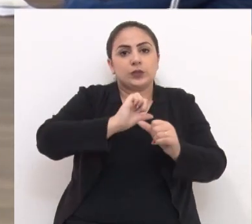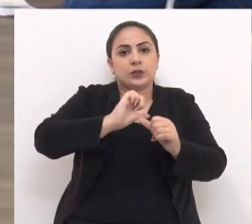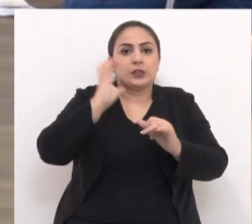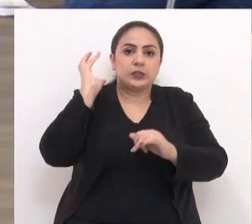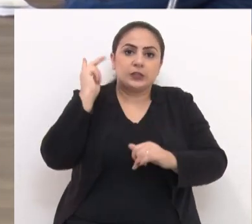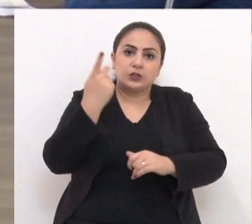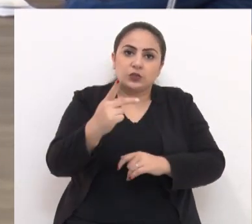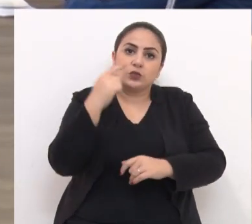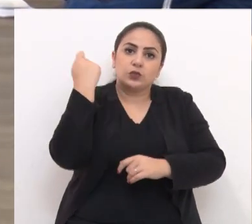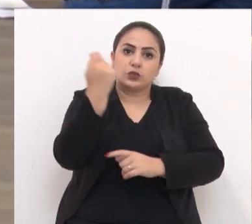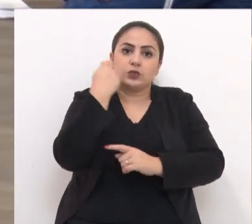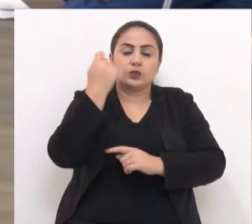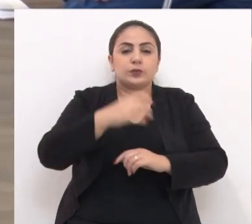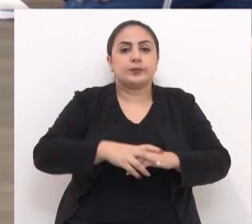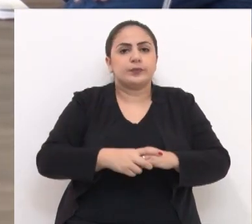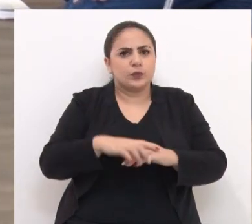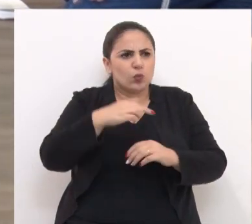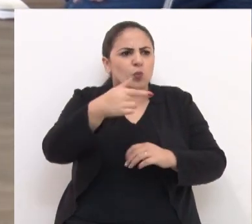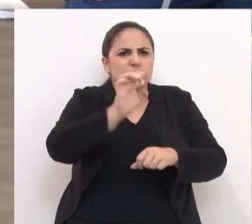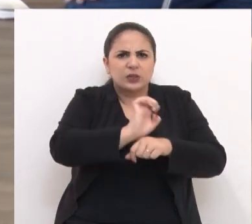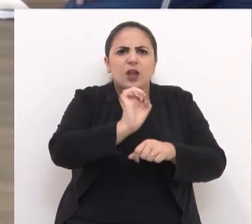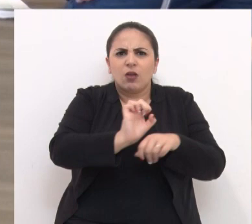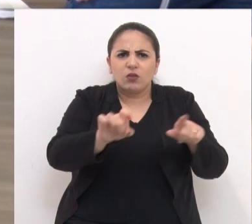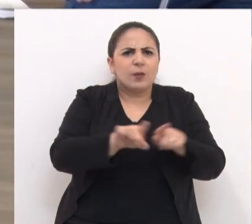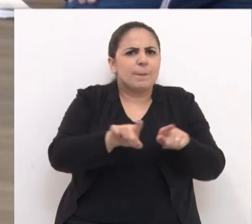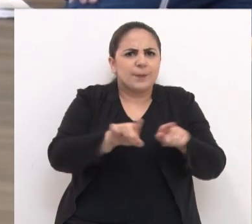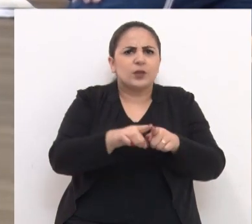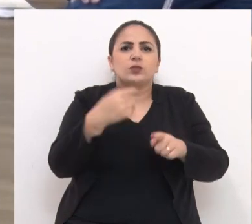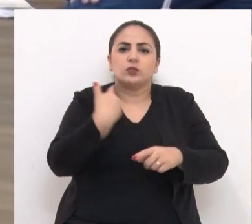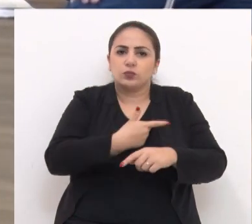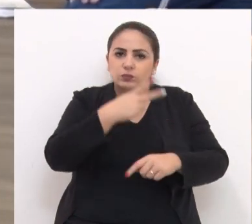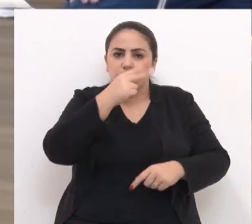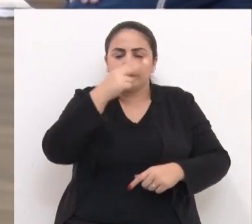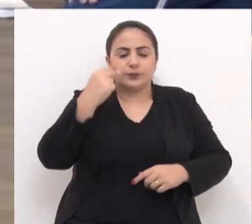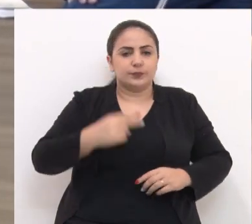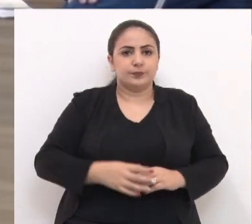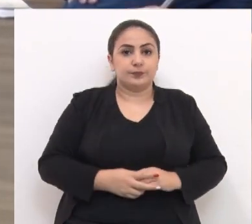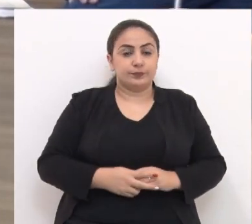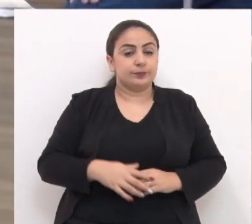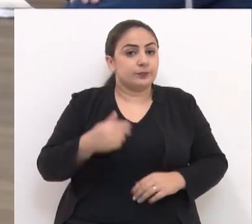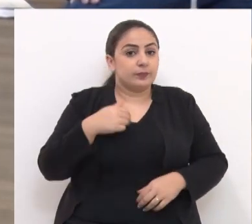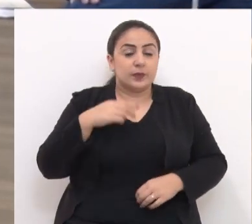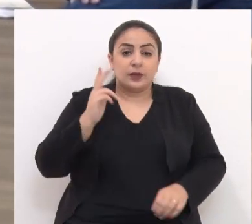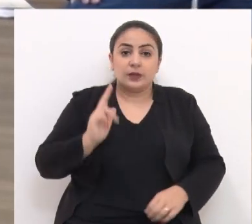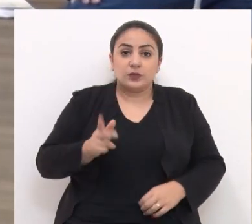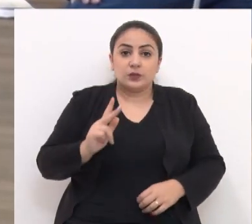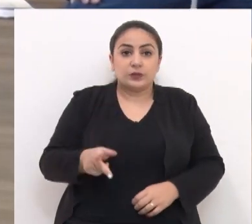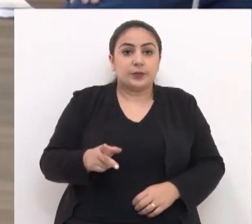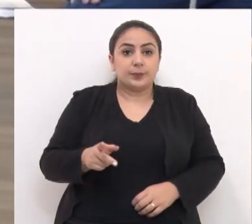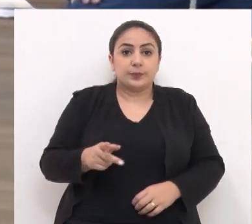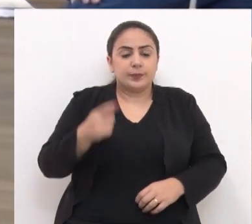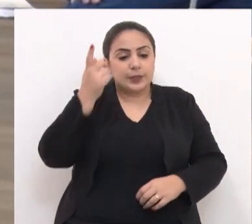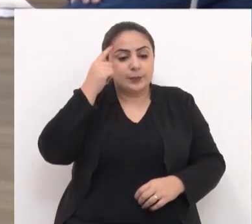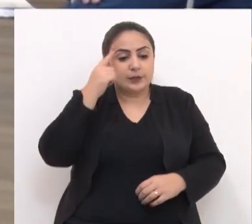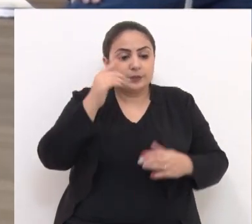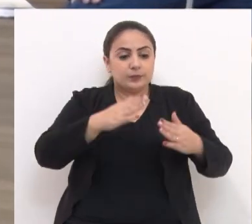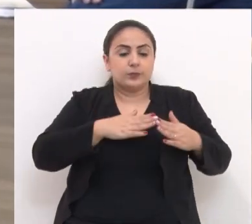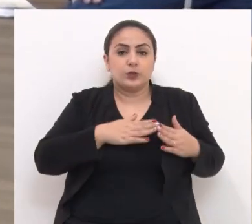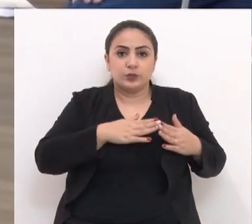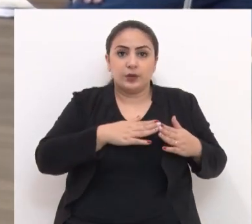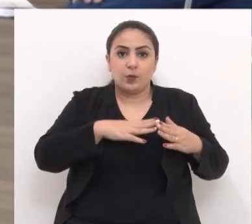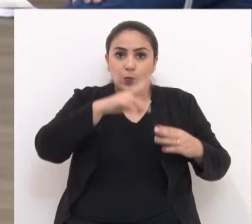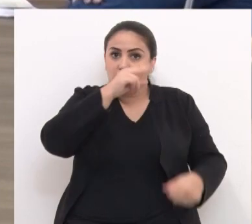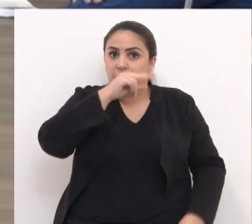para mudar a história do Rio Grande do Sul. Então, e dos outros estados e também dos nossos municípios. Eu sempre fui um municipalista, eu